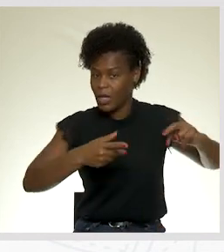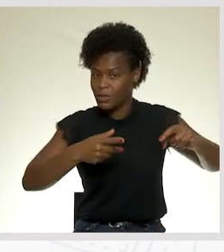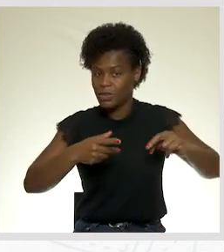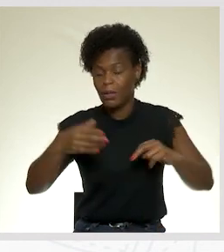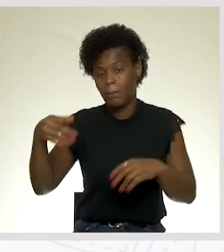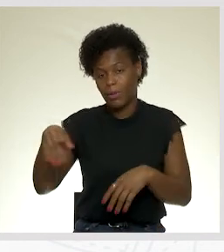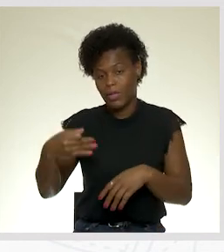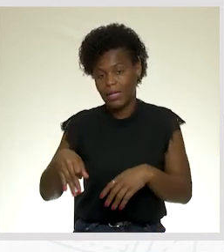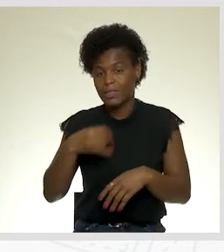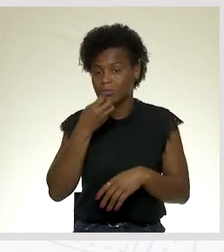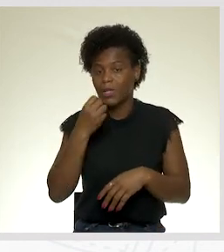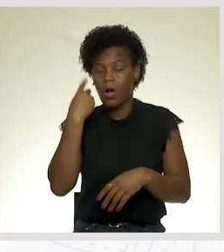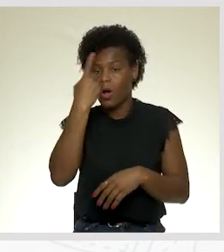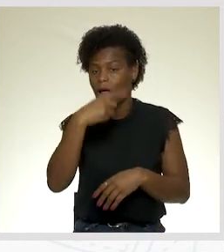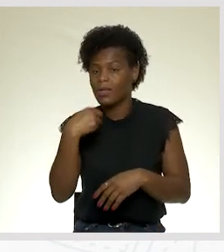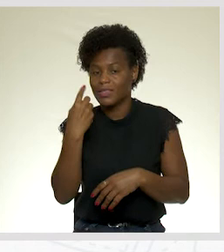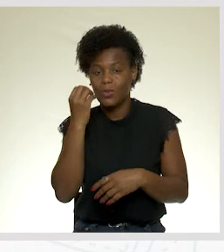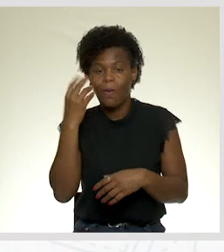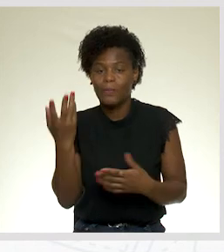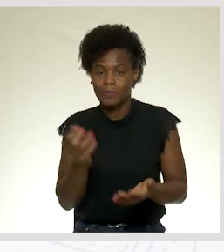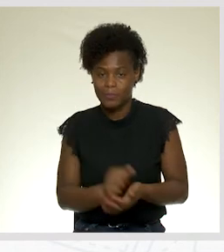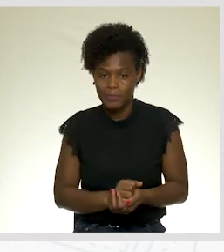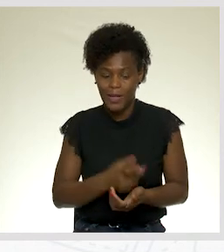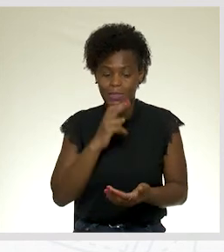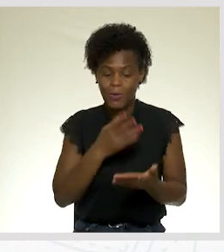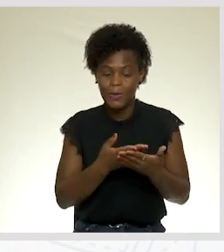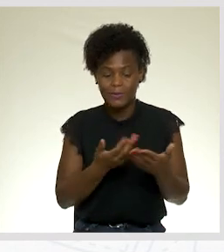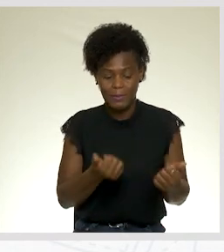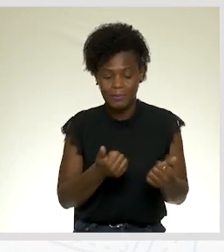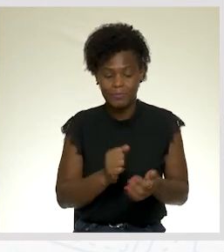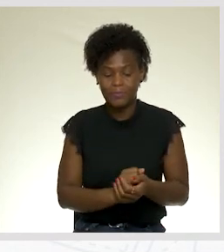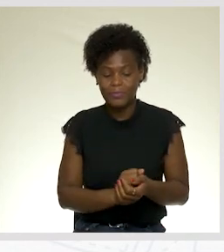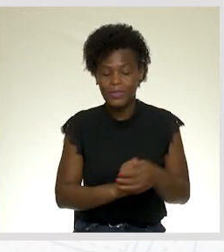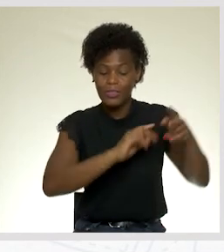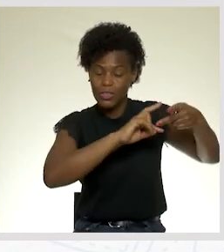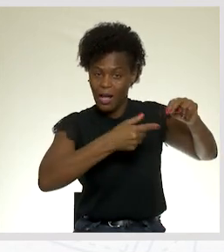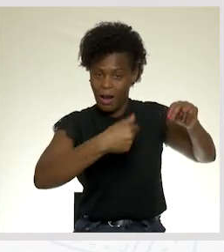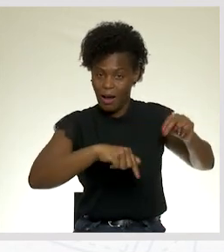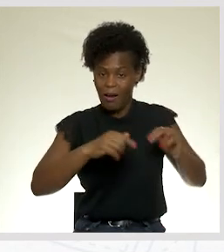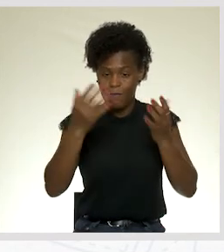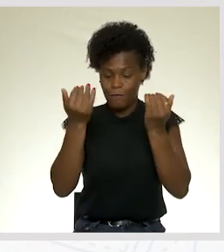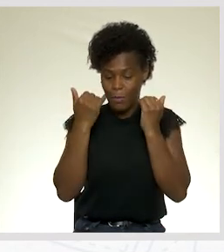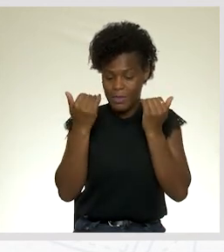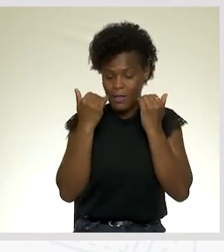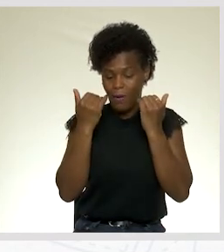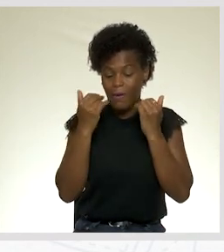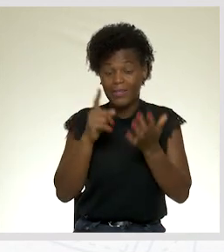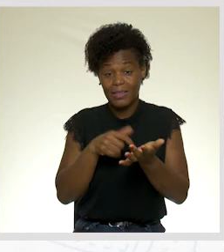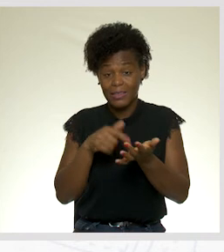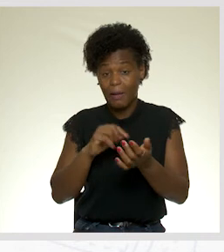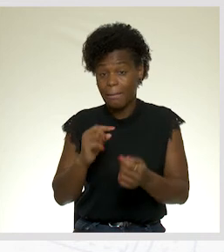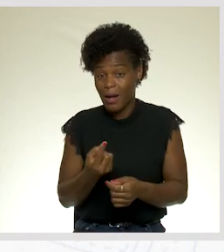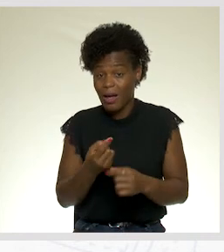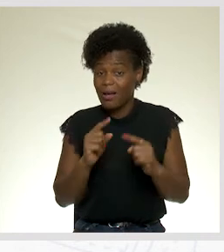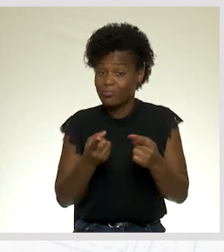genes, proteínas e características? A resposta correta é: o gene tem a informação